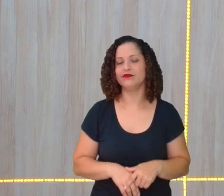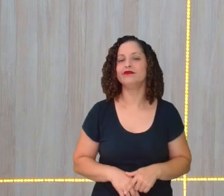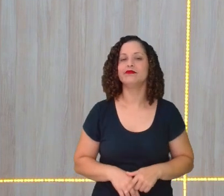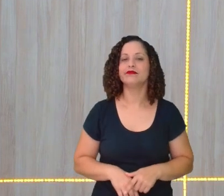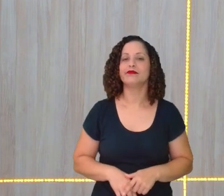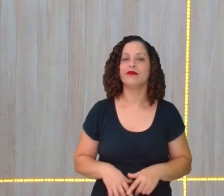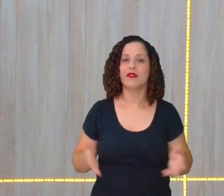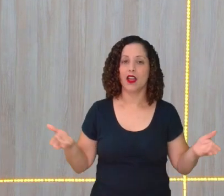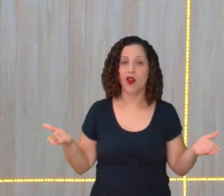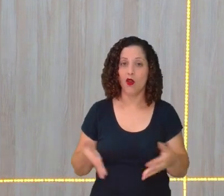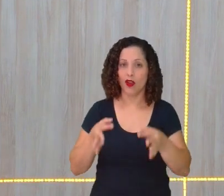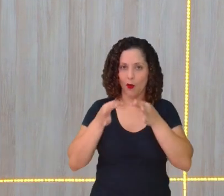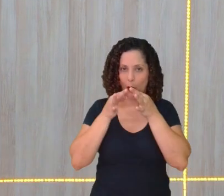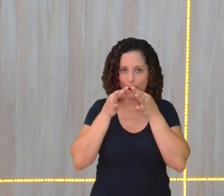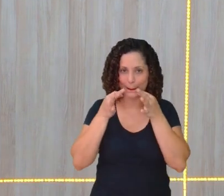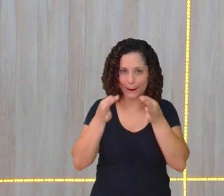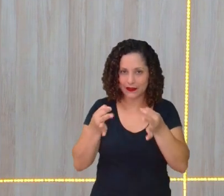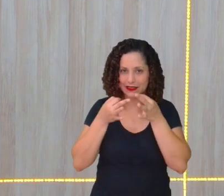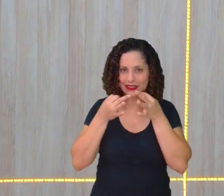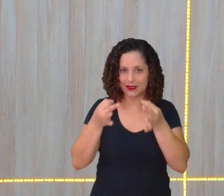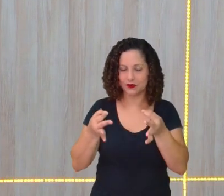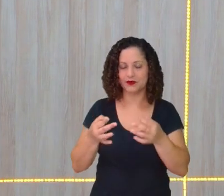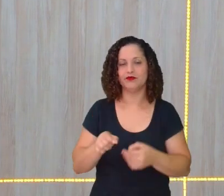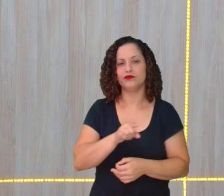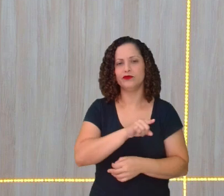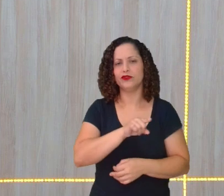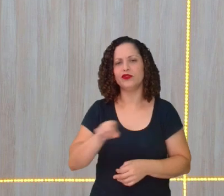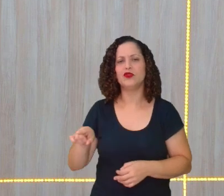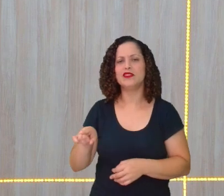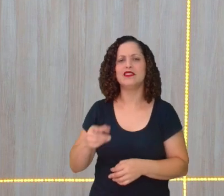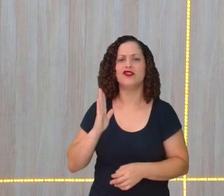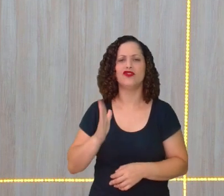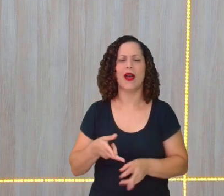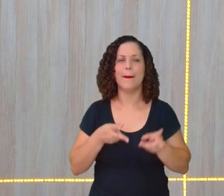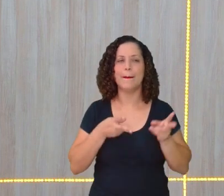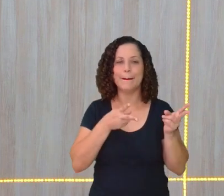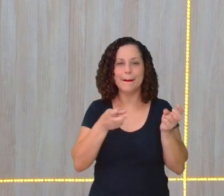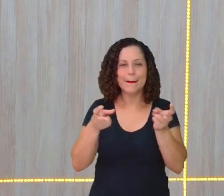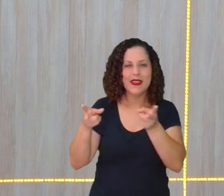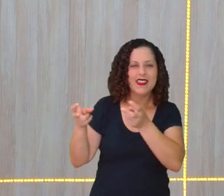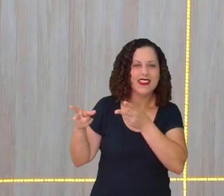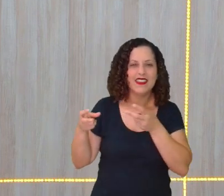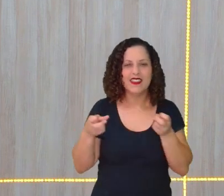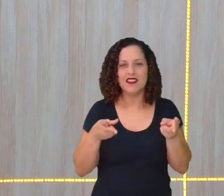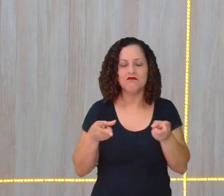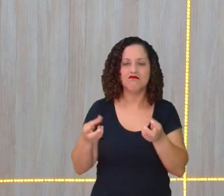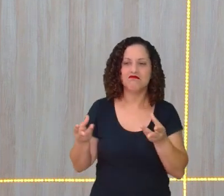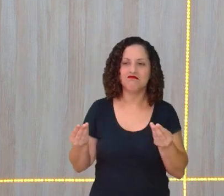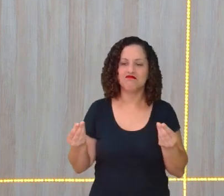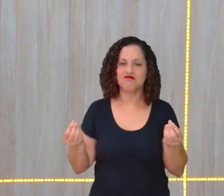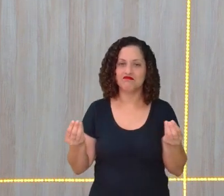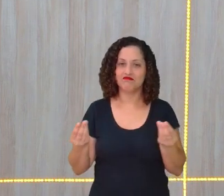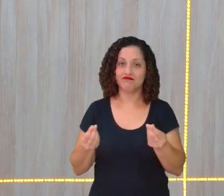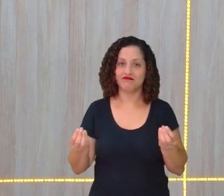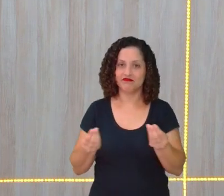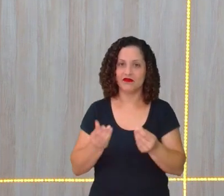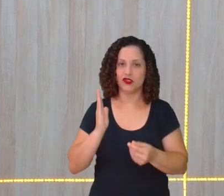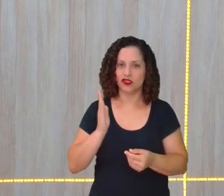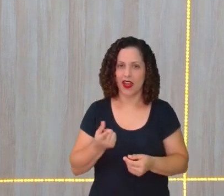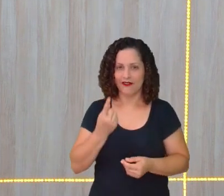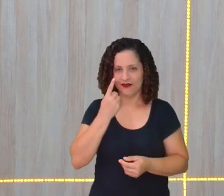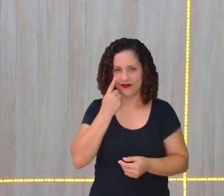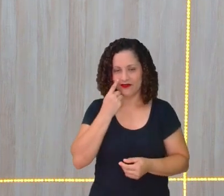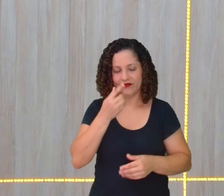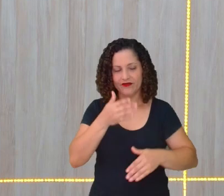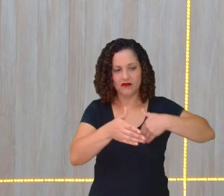fazer um comentário. Não sei se vocês já perceberam em algum momento, em algum jogo,